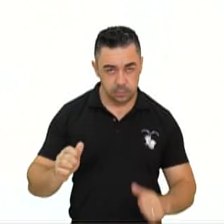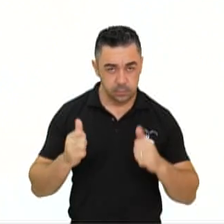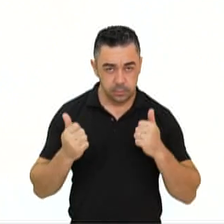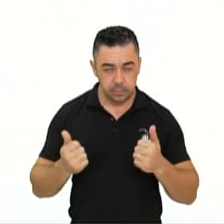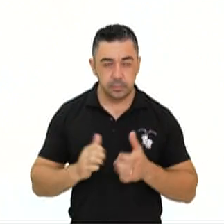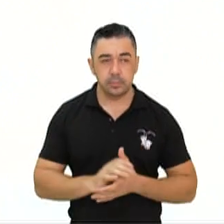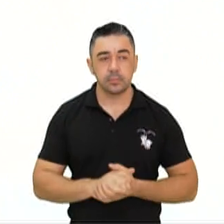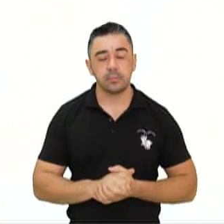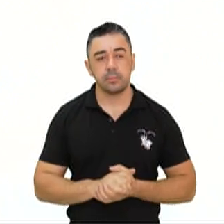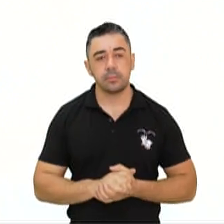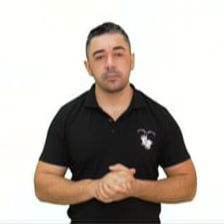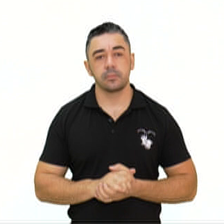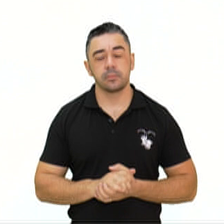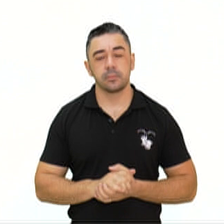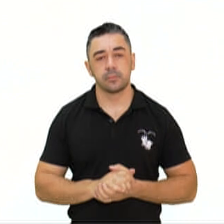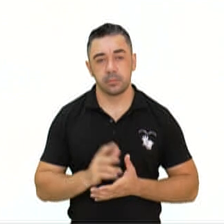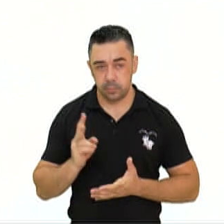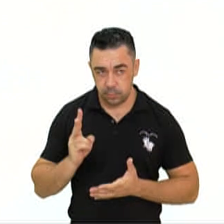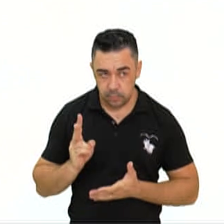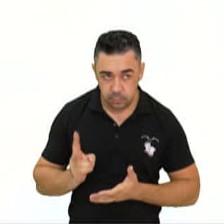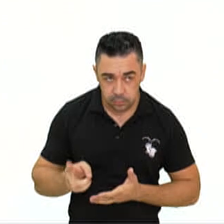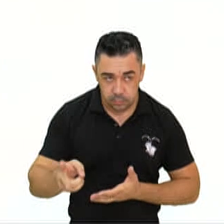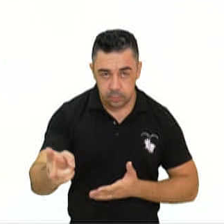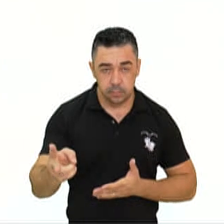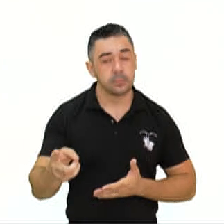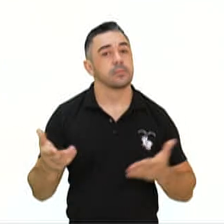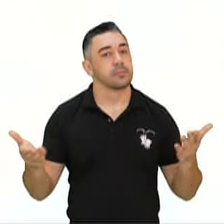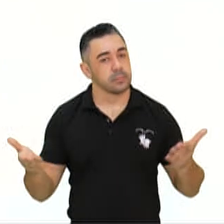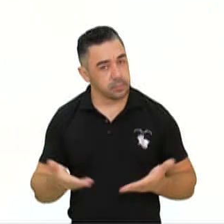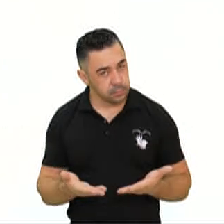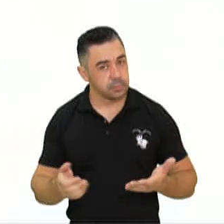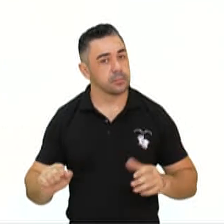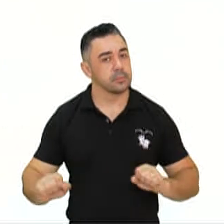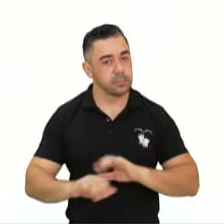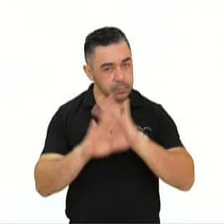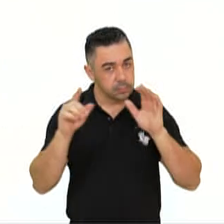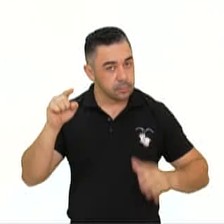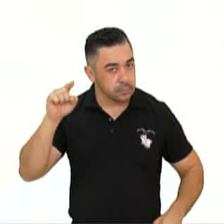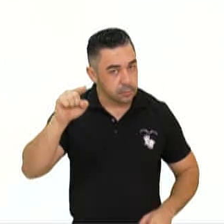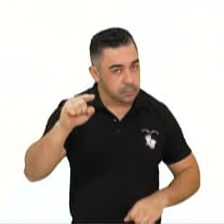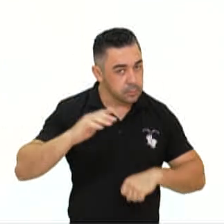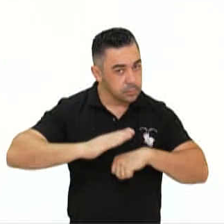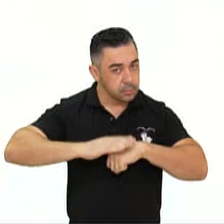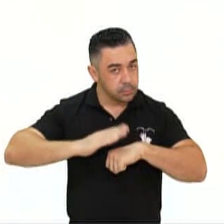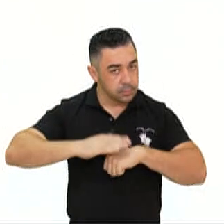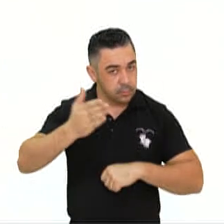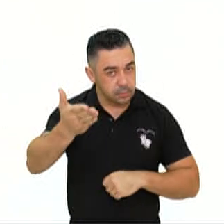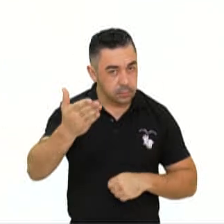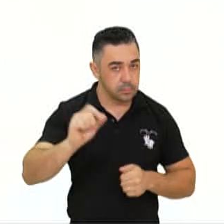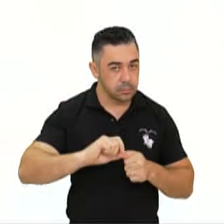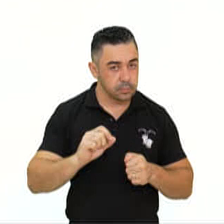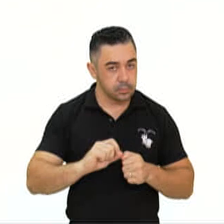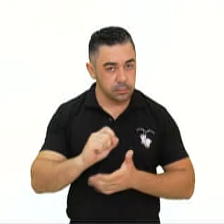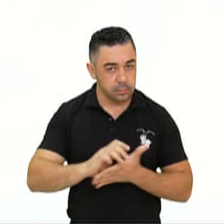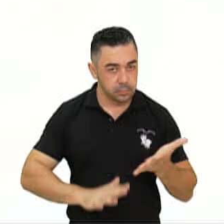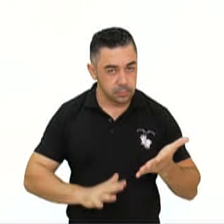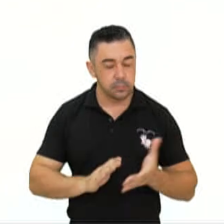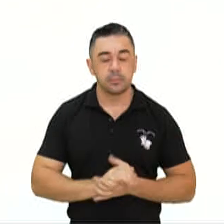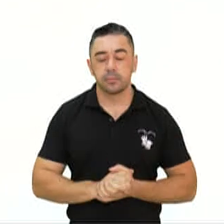Beleza? Então, continuando agora, é claro, né, fica aquela parte que você trabalha um pouquinho aí em casa e